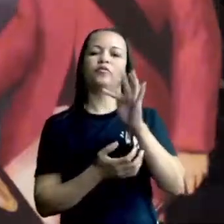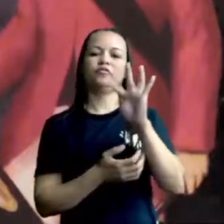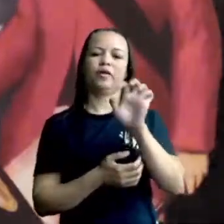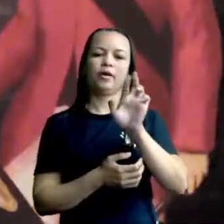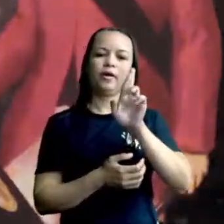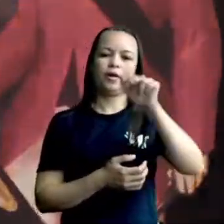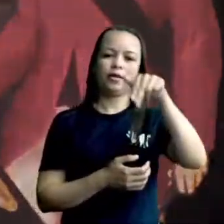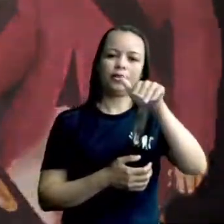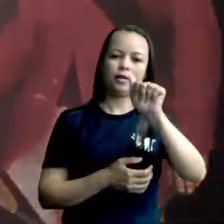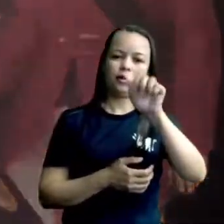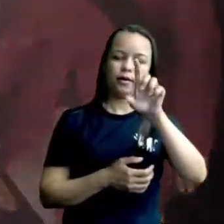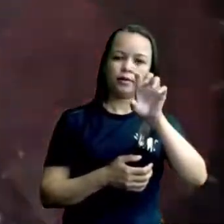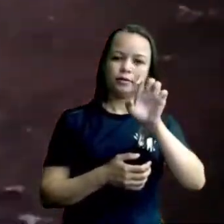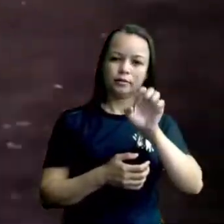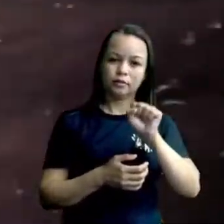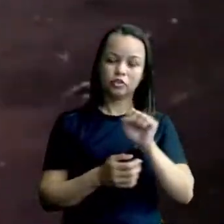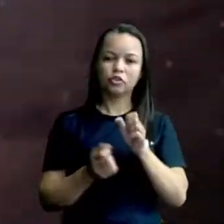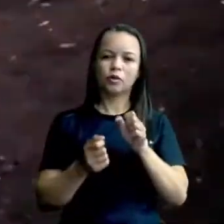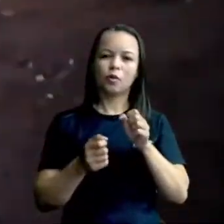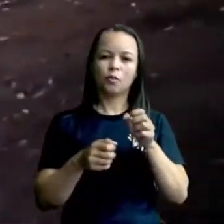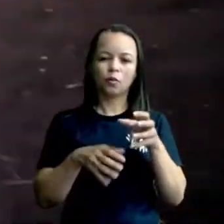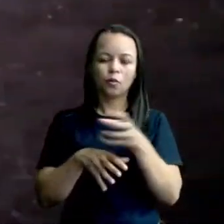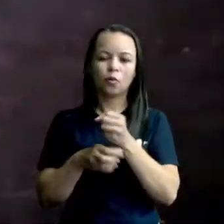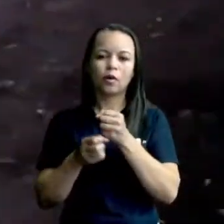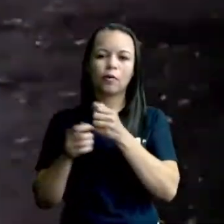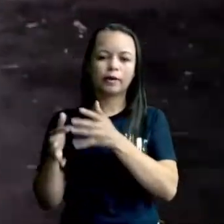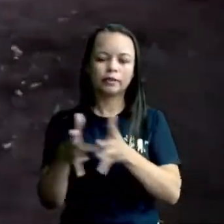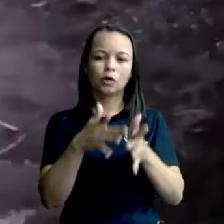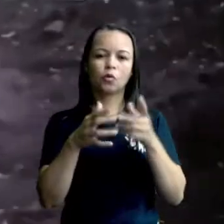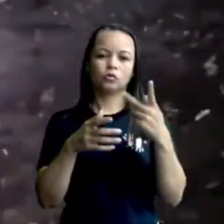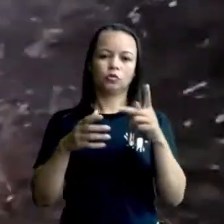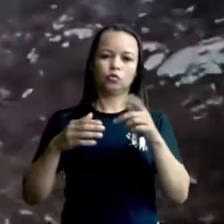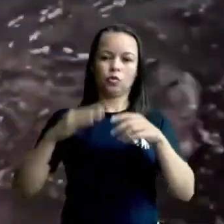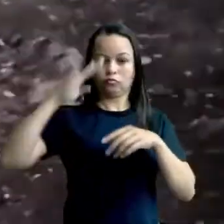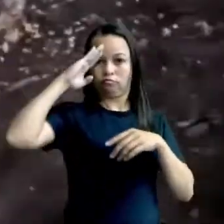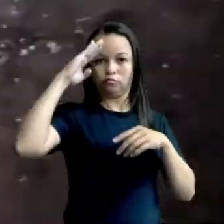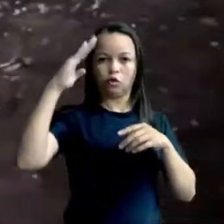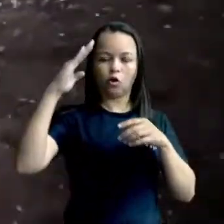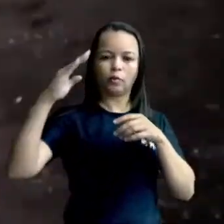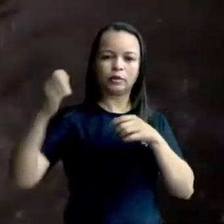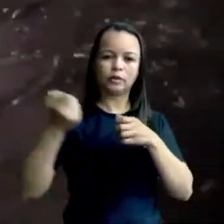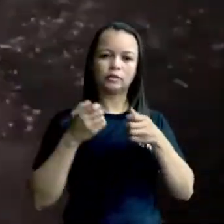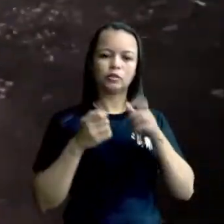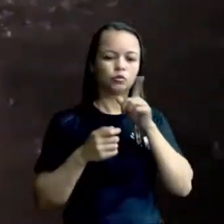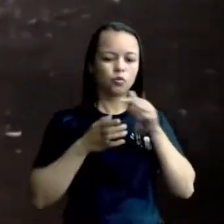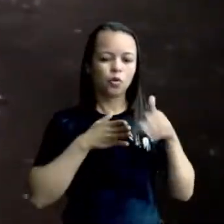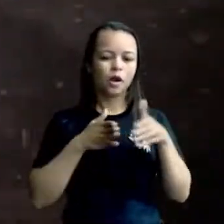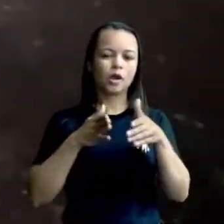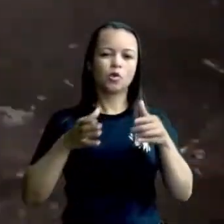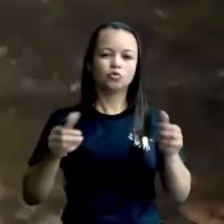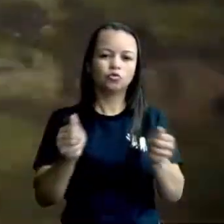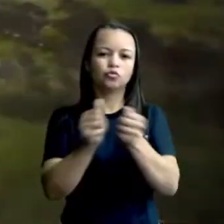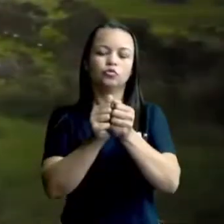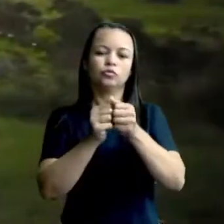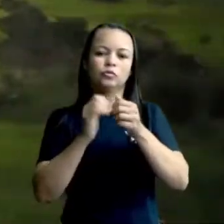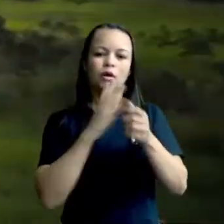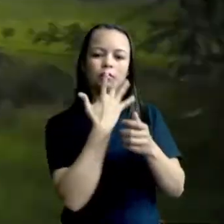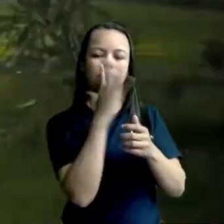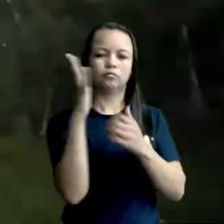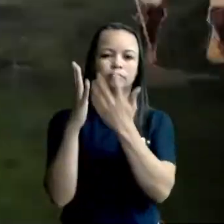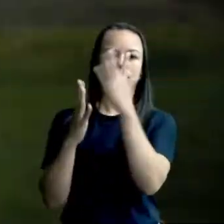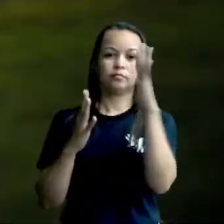invasores, buscou guarida com suas tropas, que incluía dezenas de índios aliados, no Monte das Tabocas. E